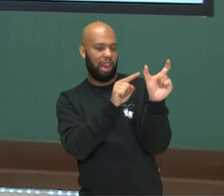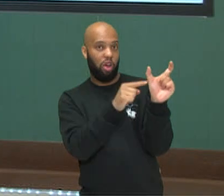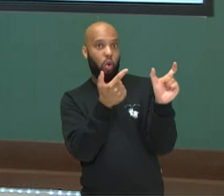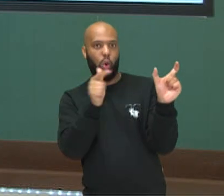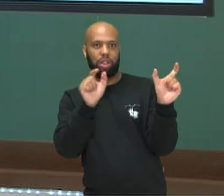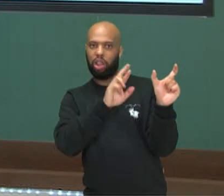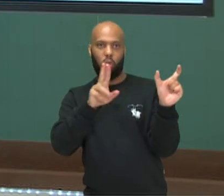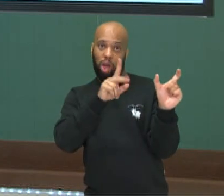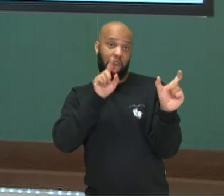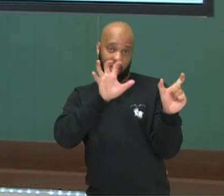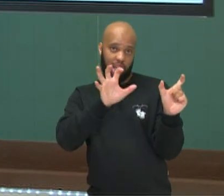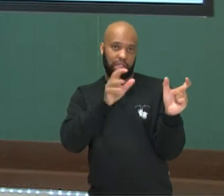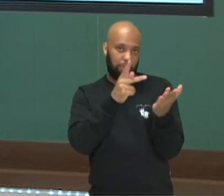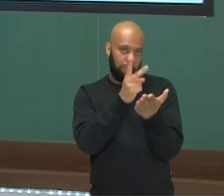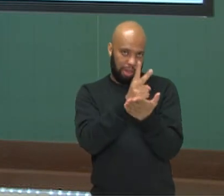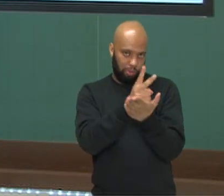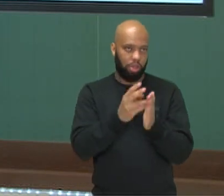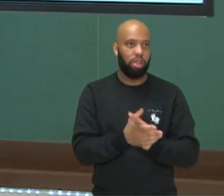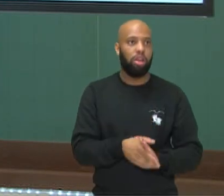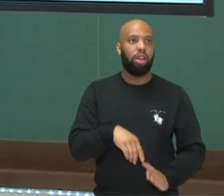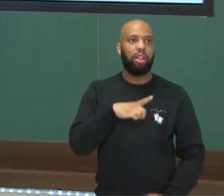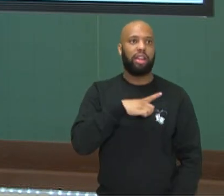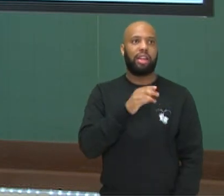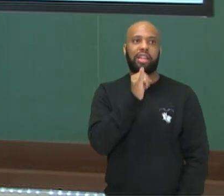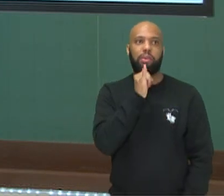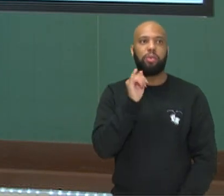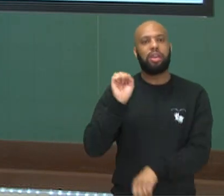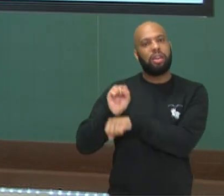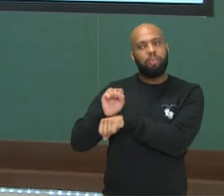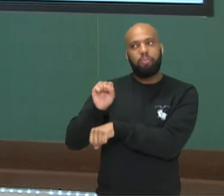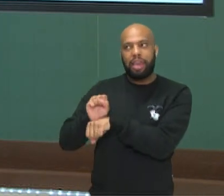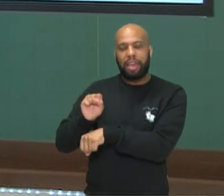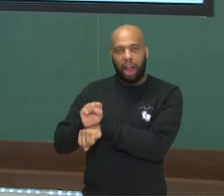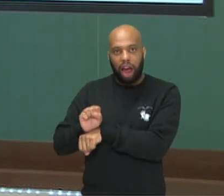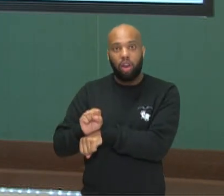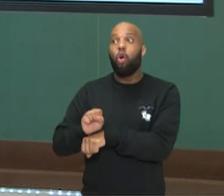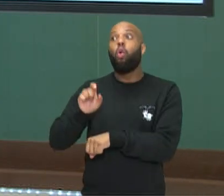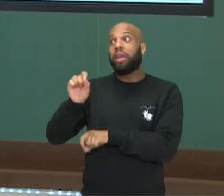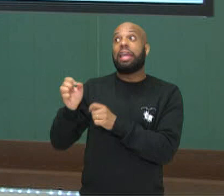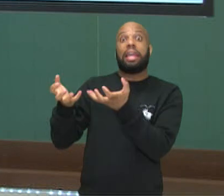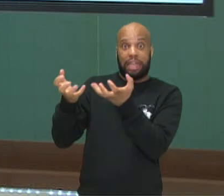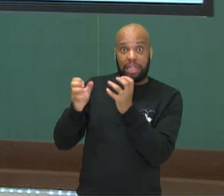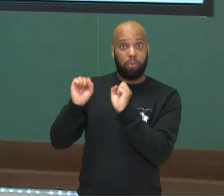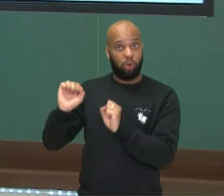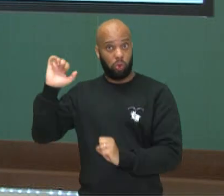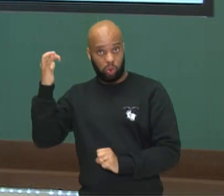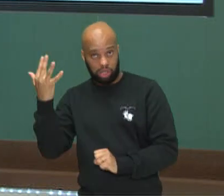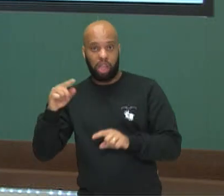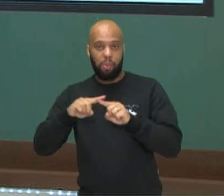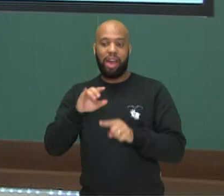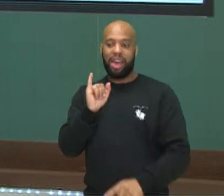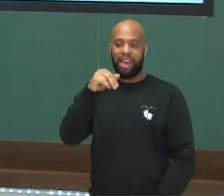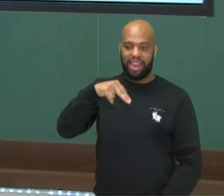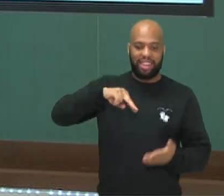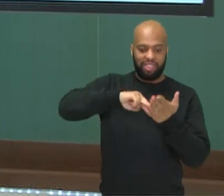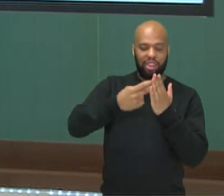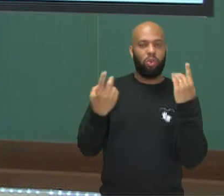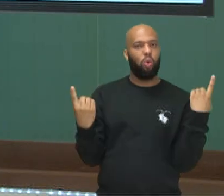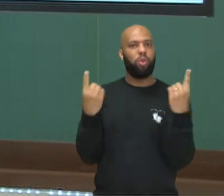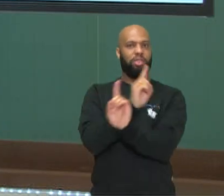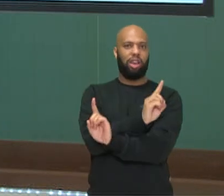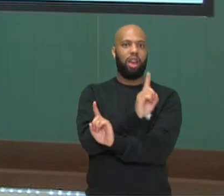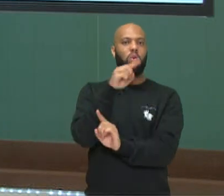veja, esperar, olha aqui, né? Inesperado é o contrário. O prefixo in, ele sempre dá um sentido